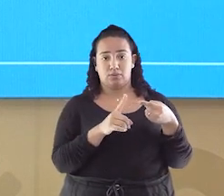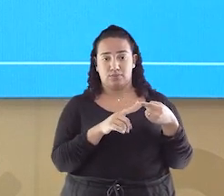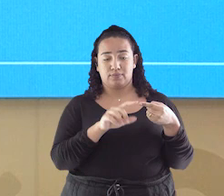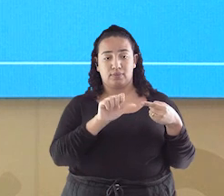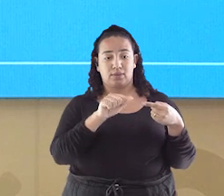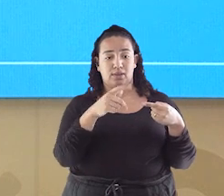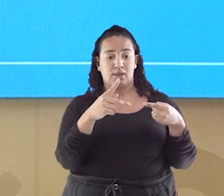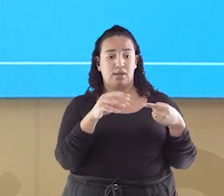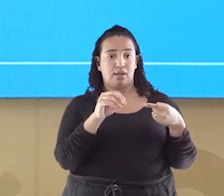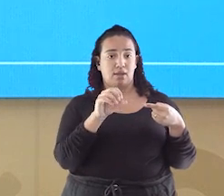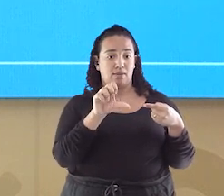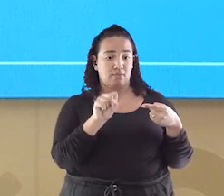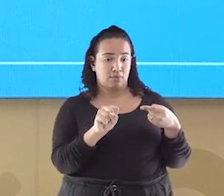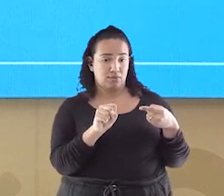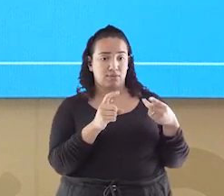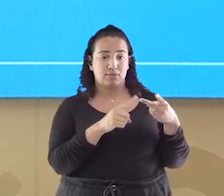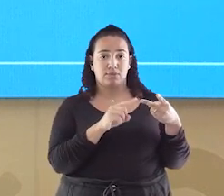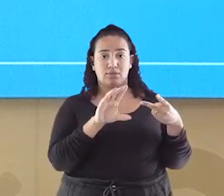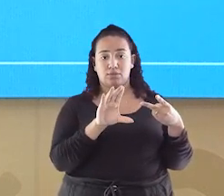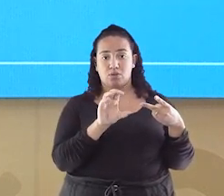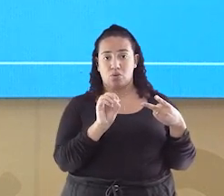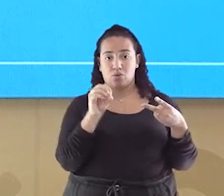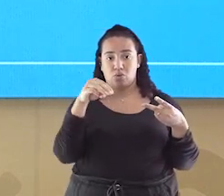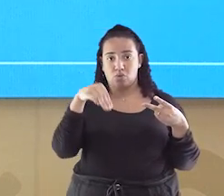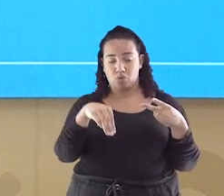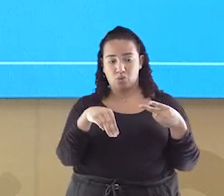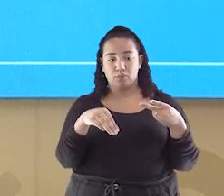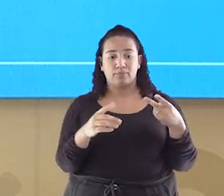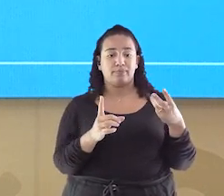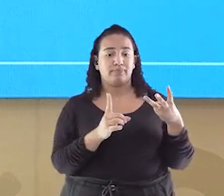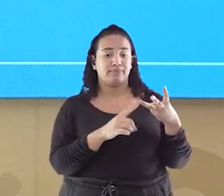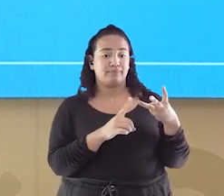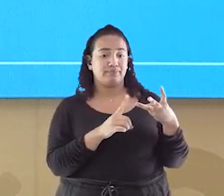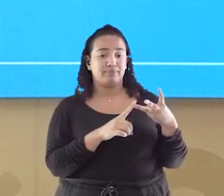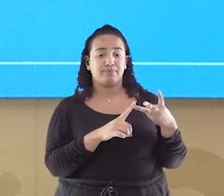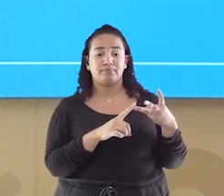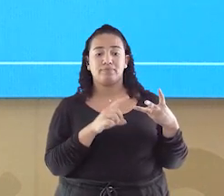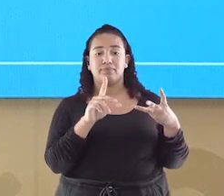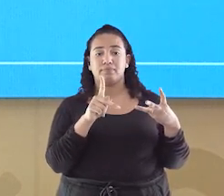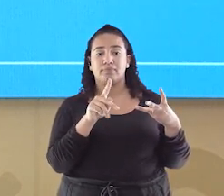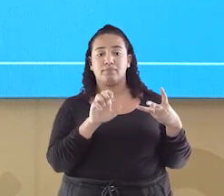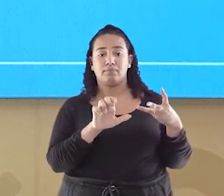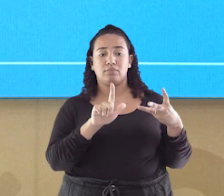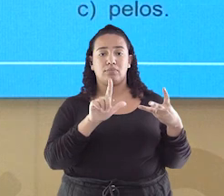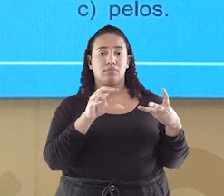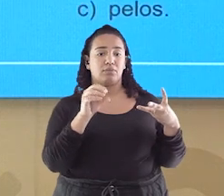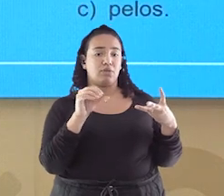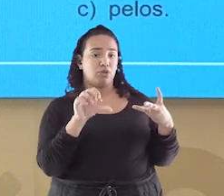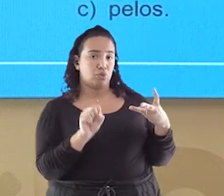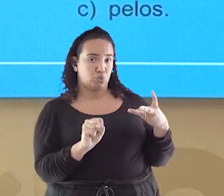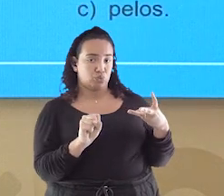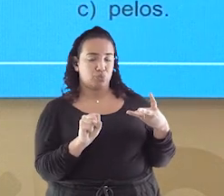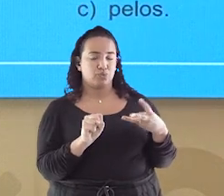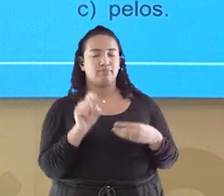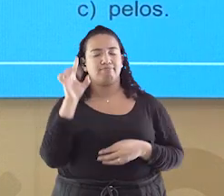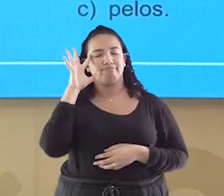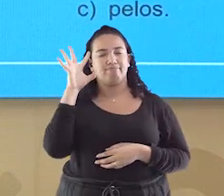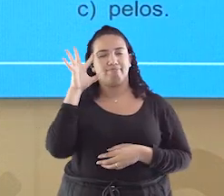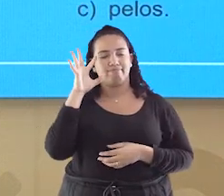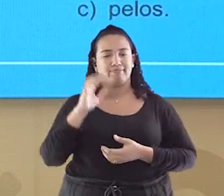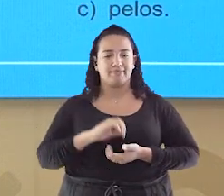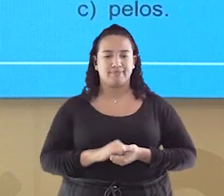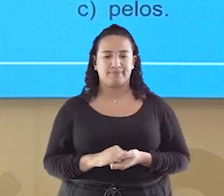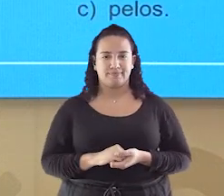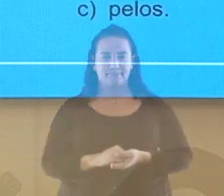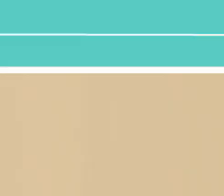A, após. Letra B, com. Ou letra C, pelos.